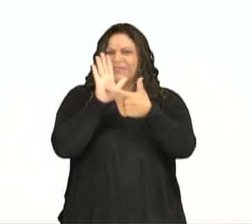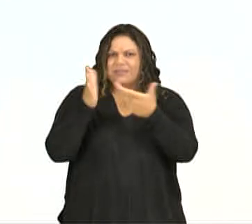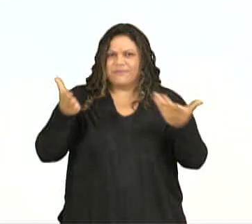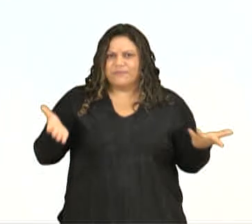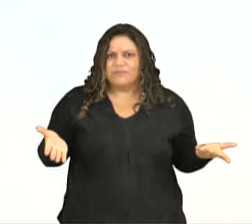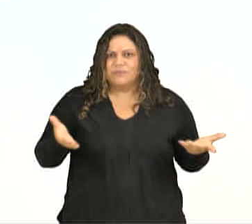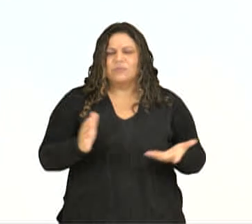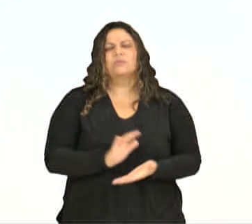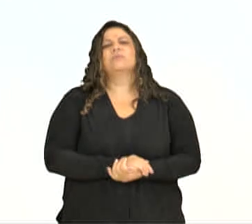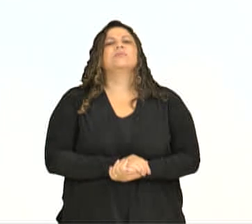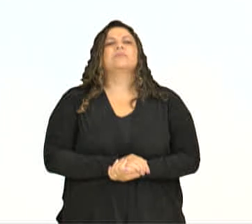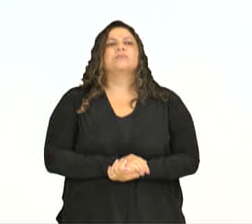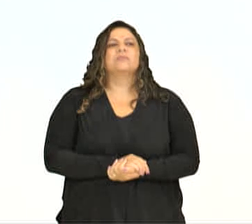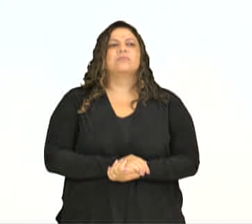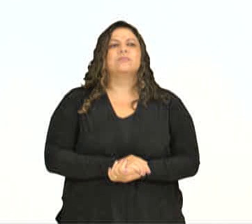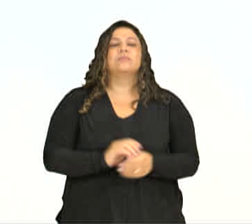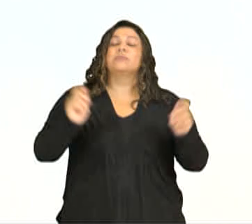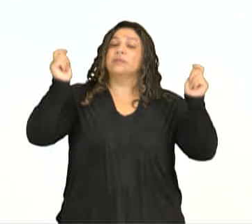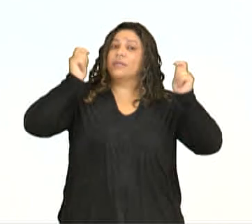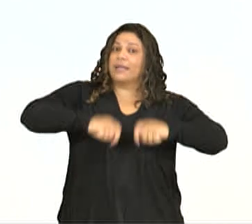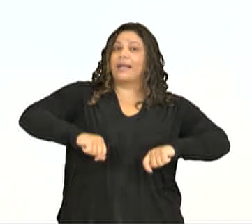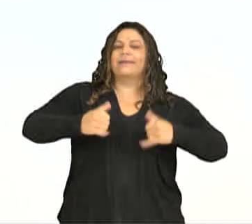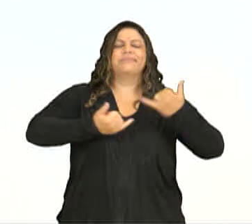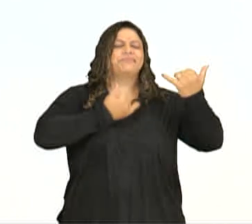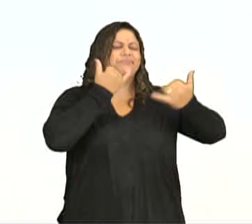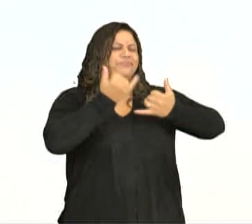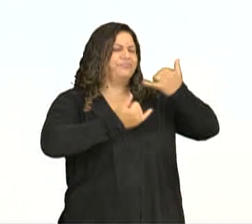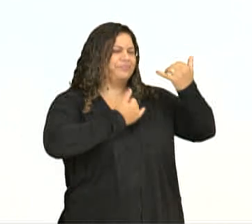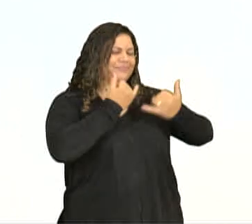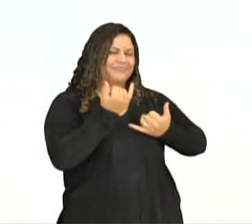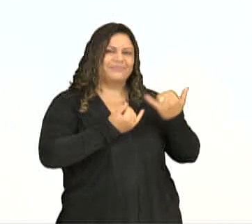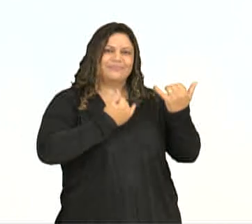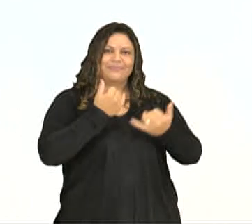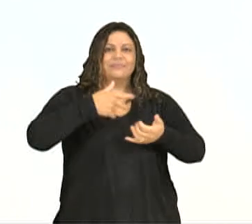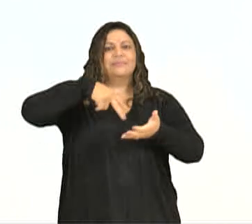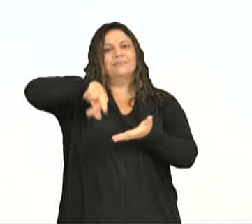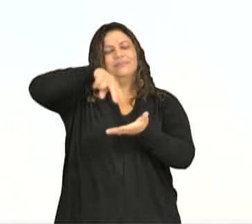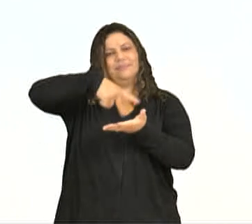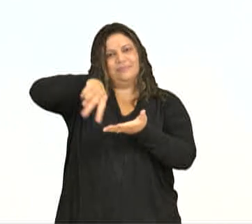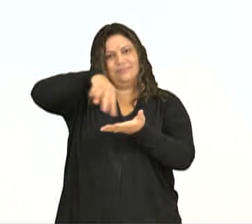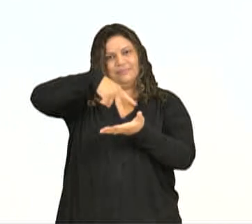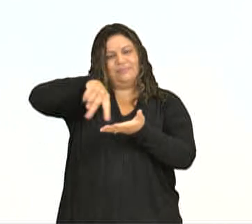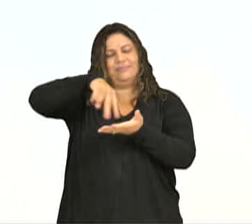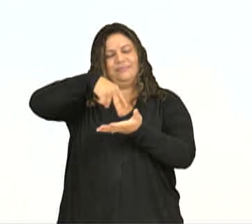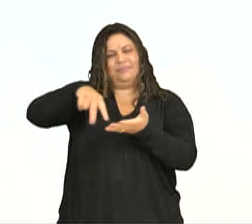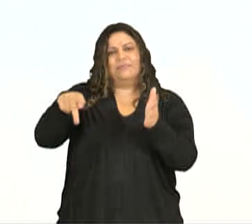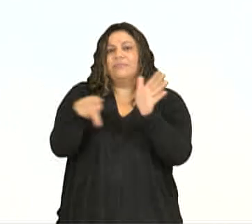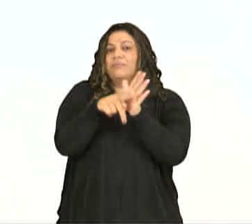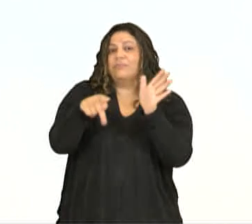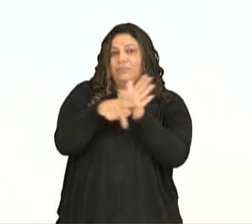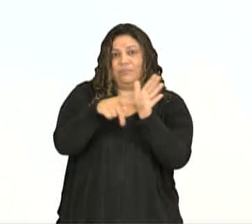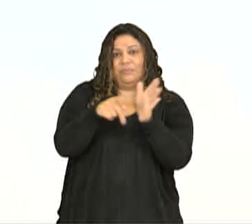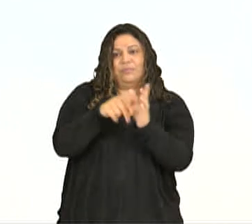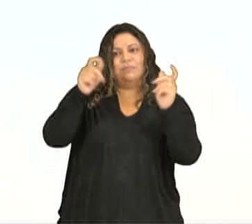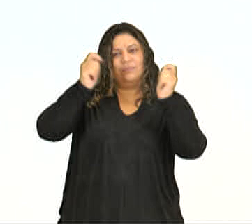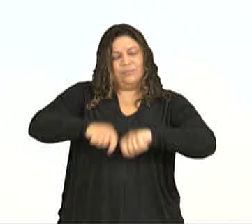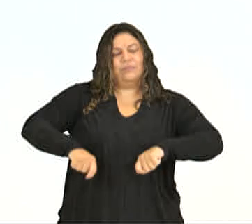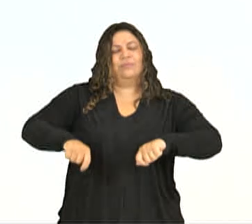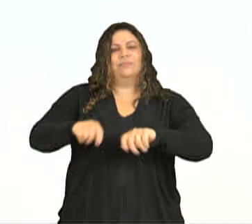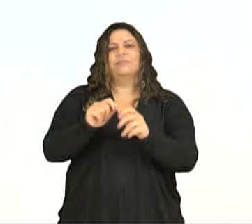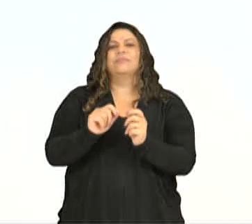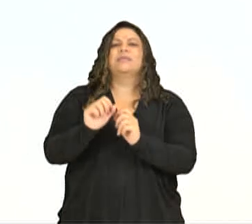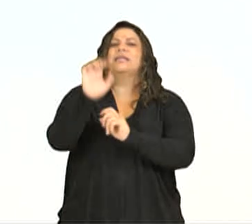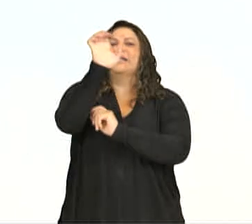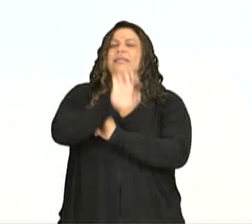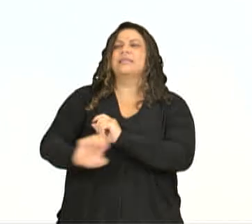A polca é uma divertida dança de casal originária de danças folclóricas do leste europeu. Fora da